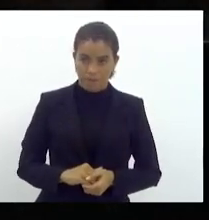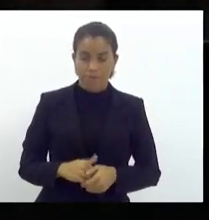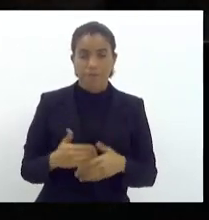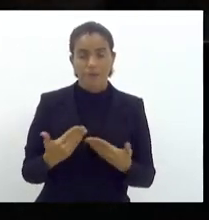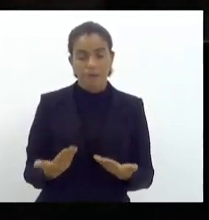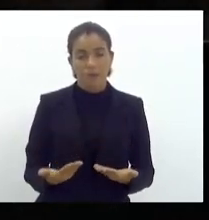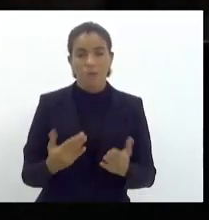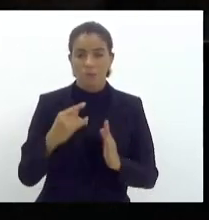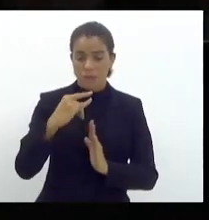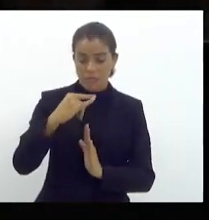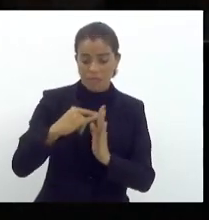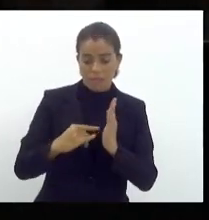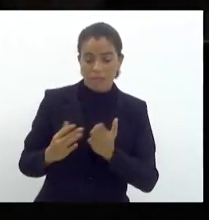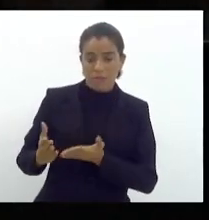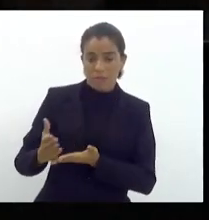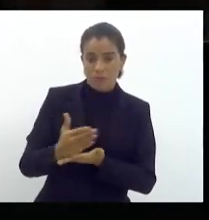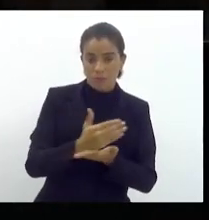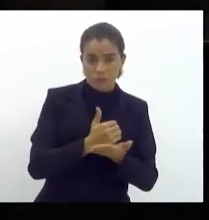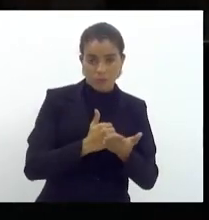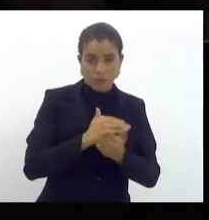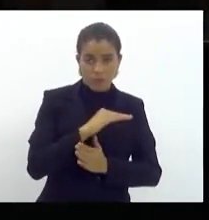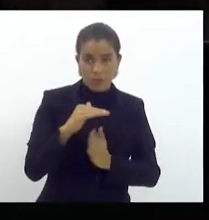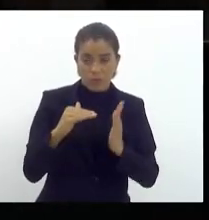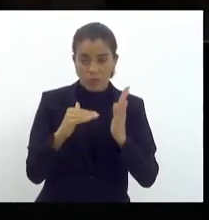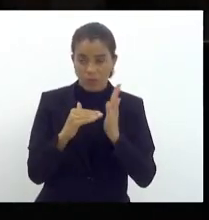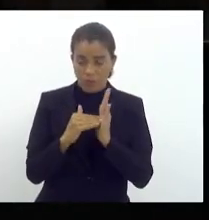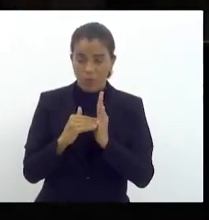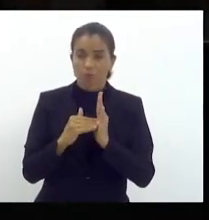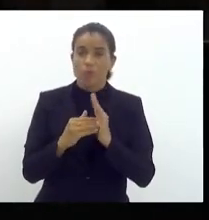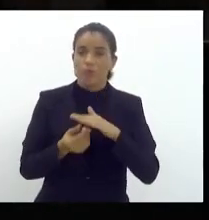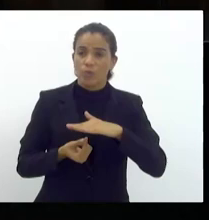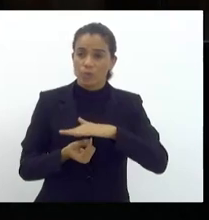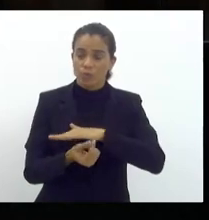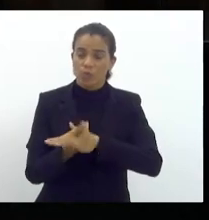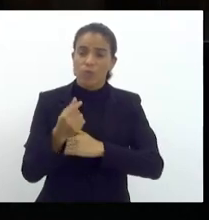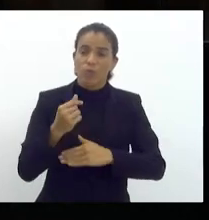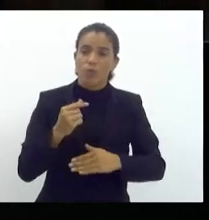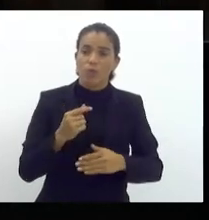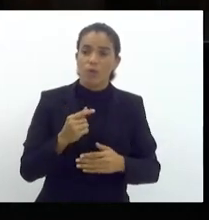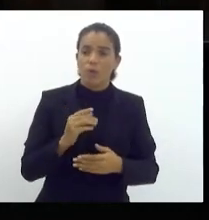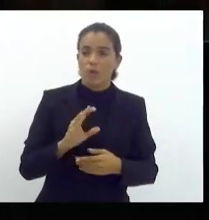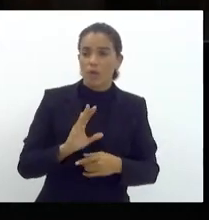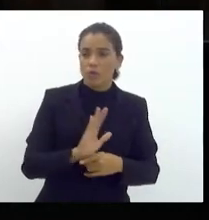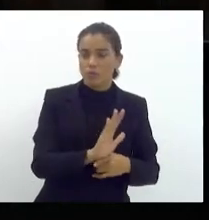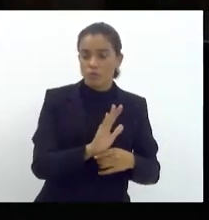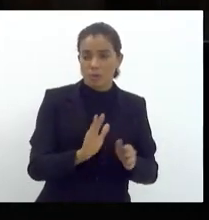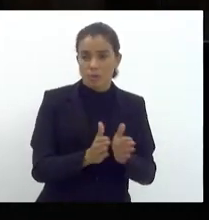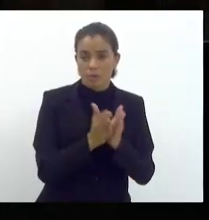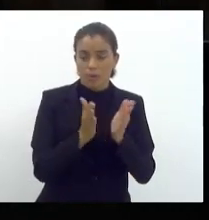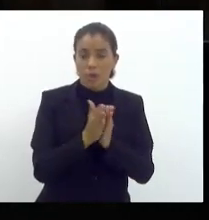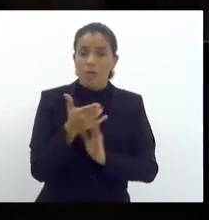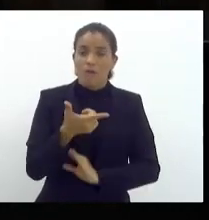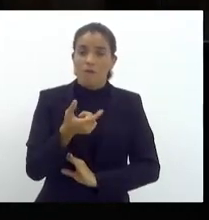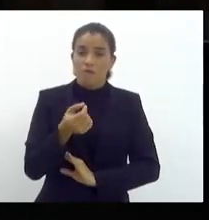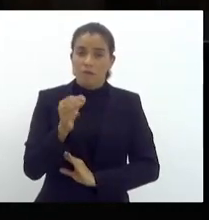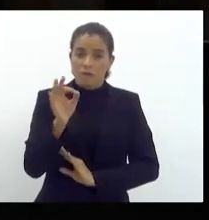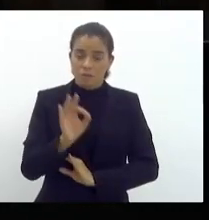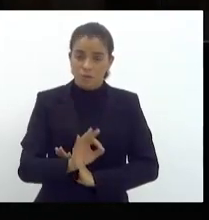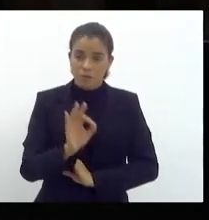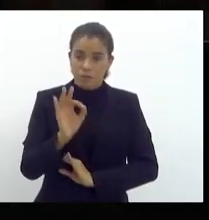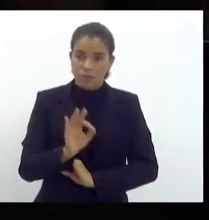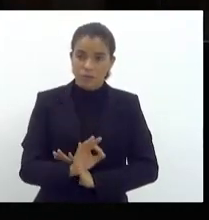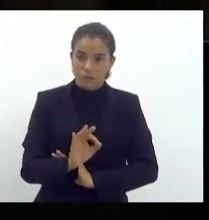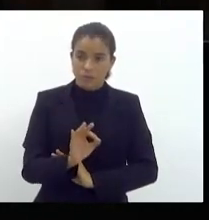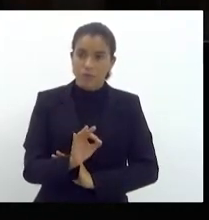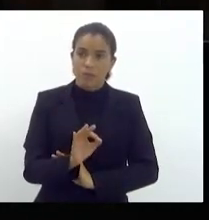das receitas brutas totais do fundo Estadual de combate à pobreza 20% são deduzidos